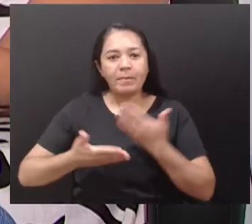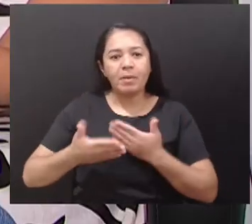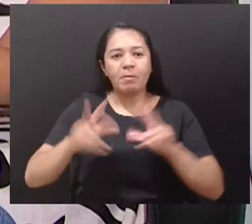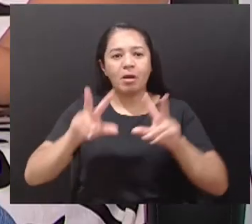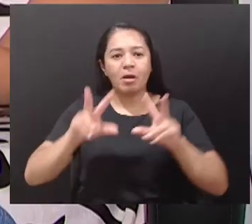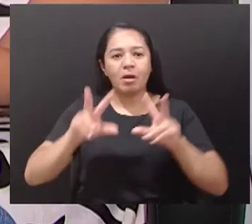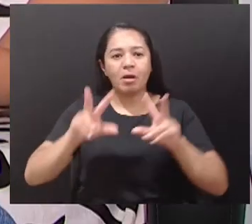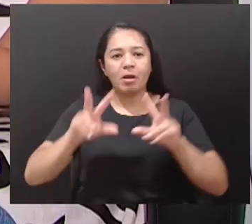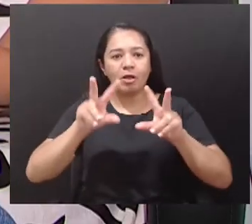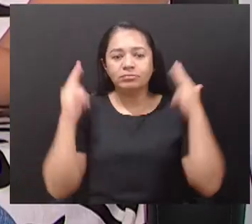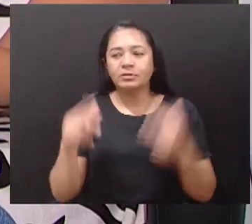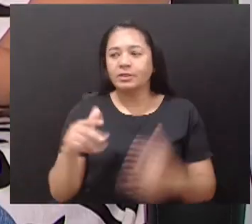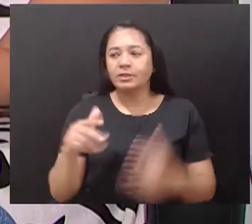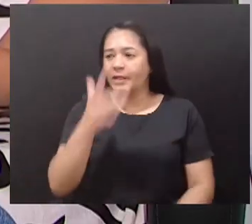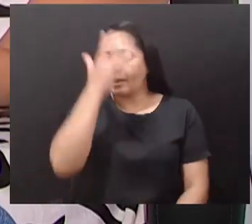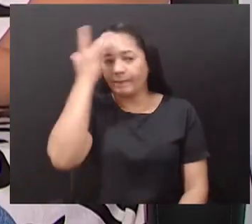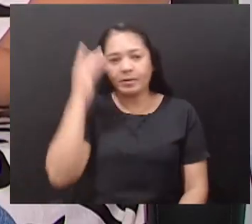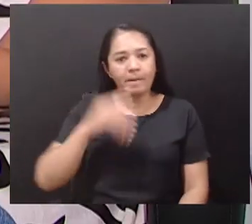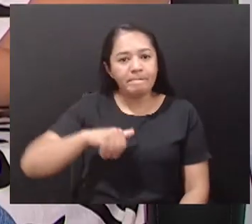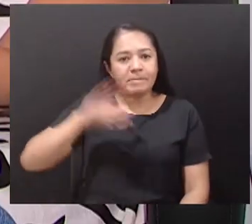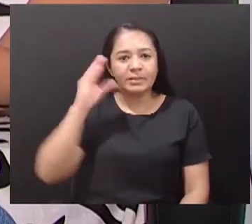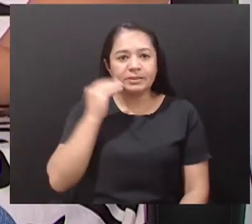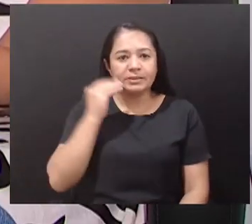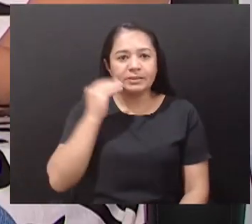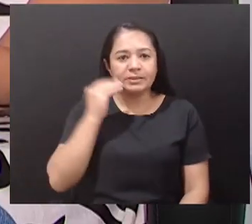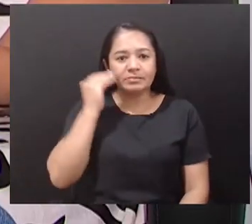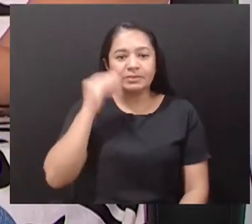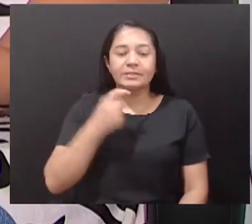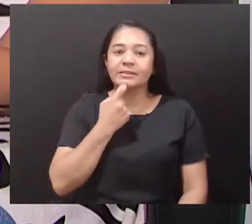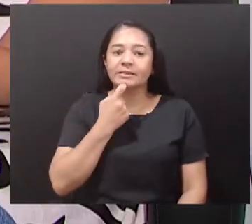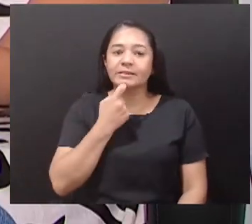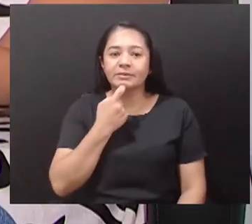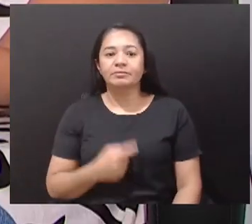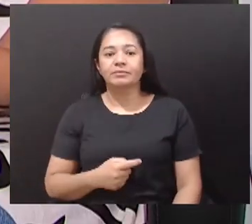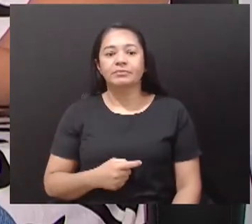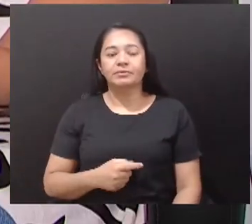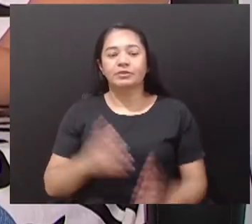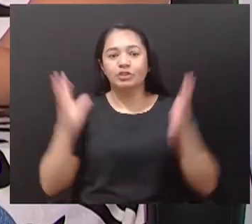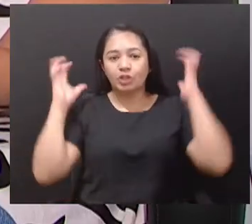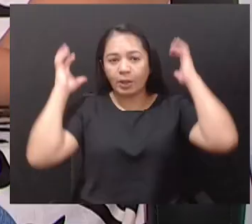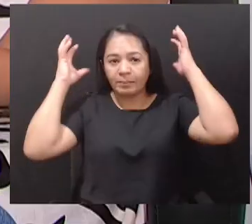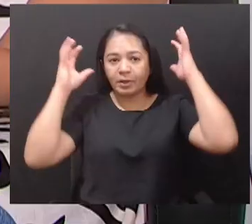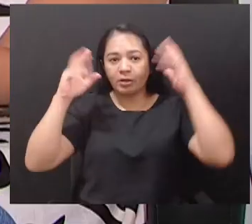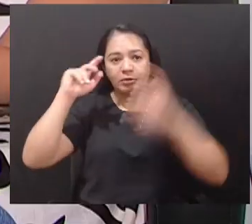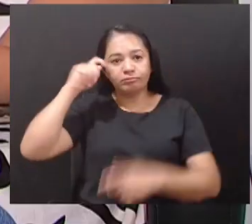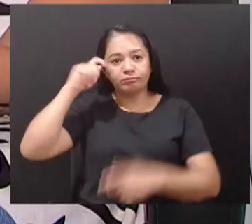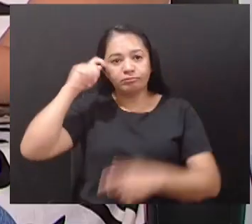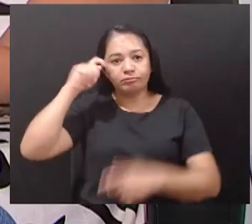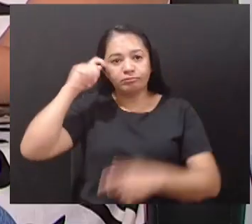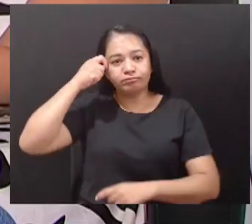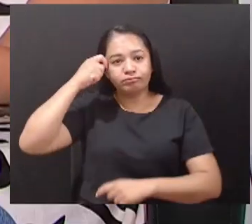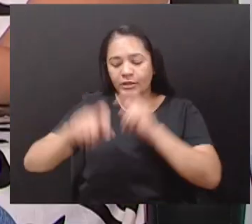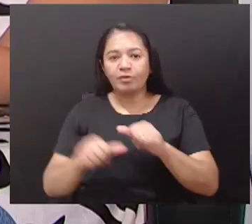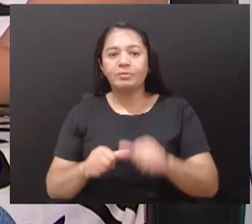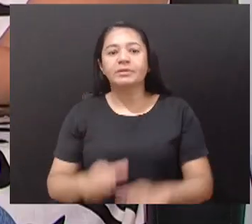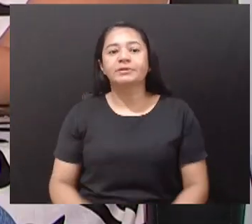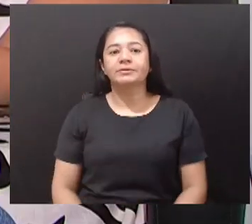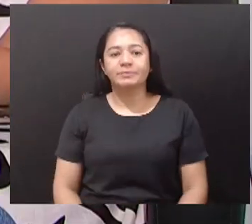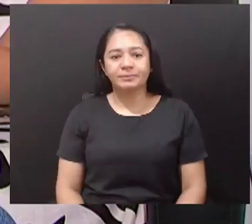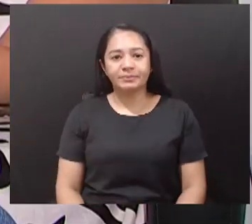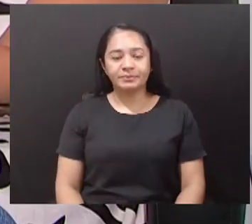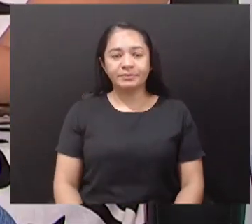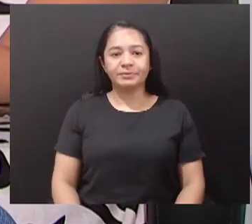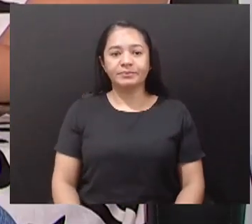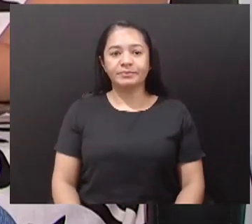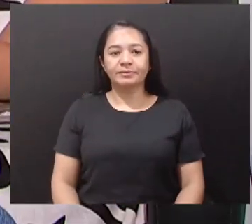uma das pessoas mais experientes que a gente tem em Campinas a nível de cabelo crespo, de transformações químicas em cabelo crespo. E